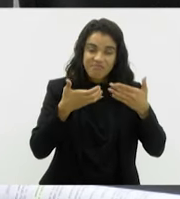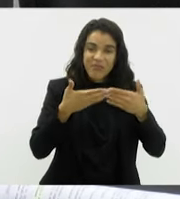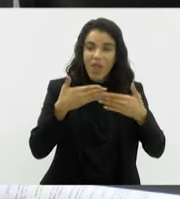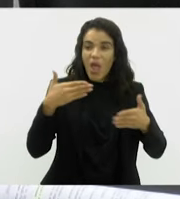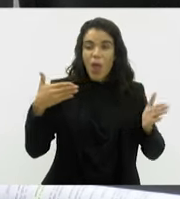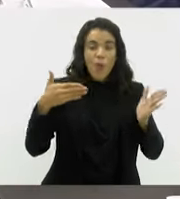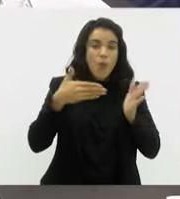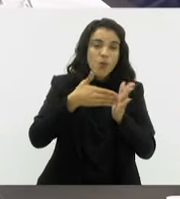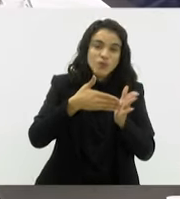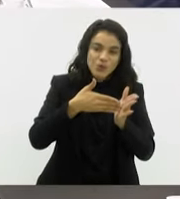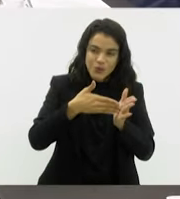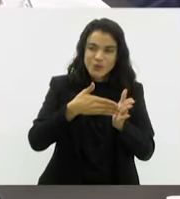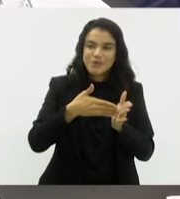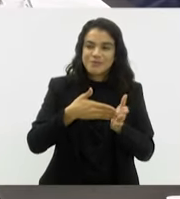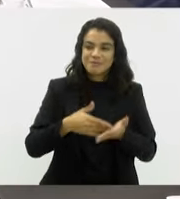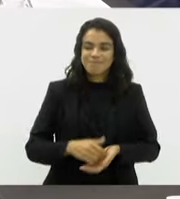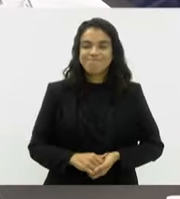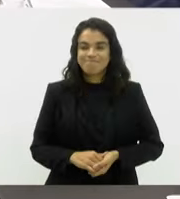fim de festa.